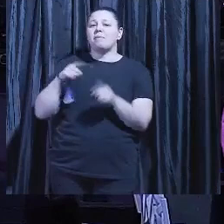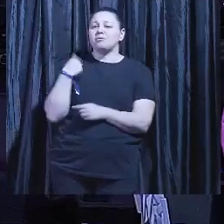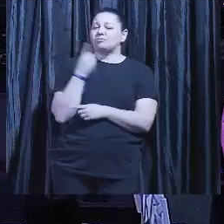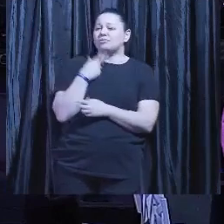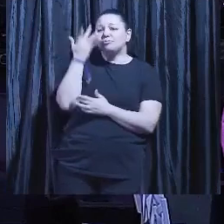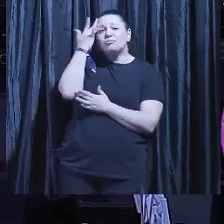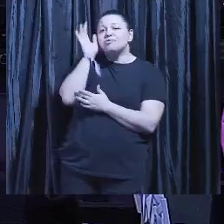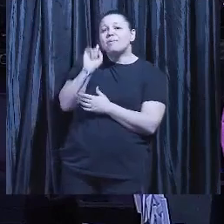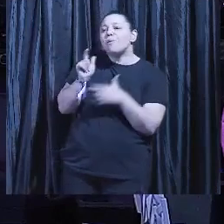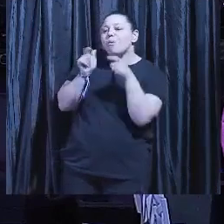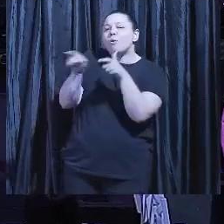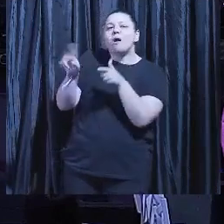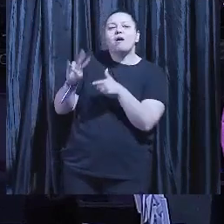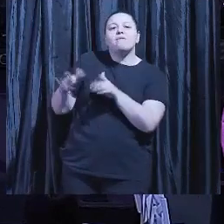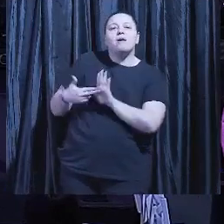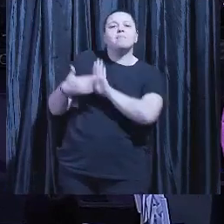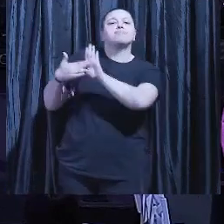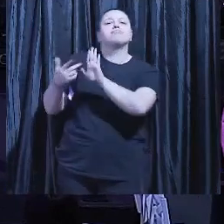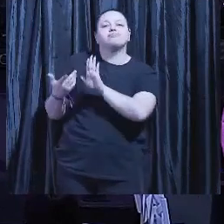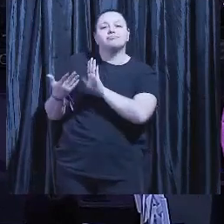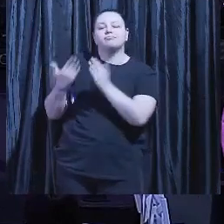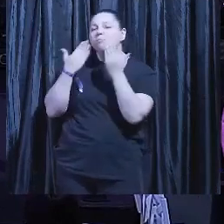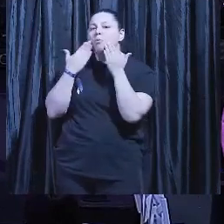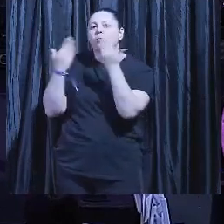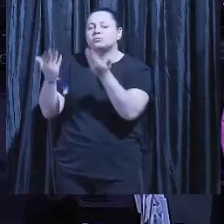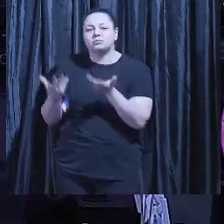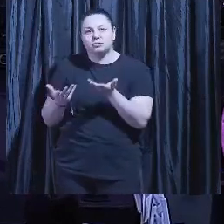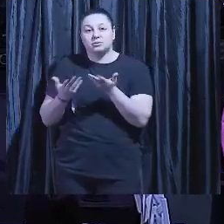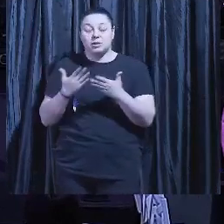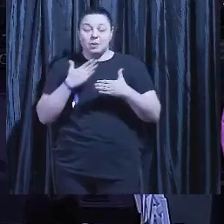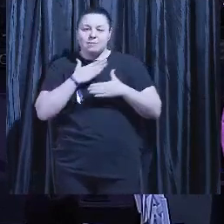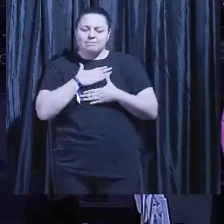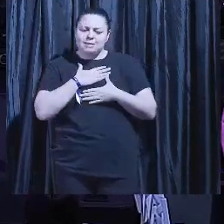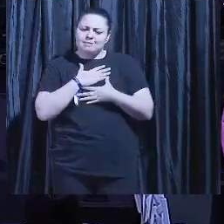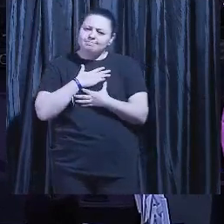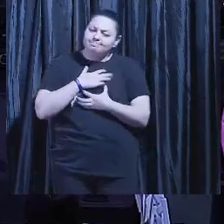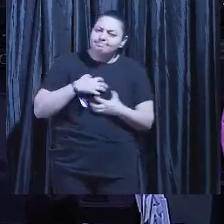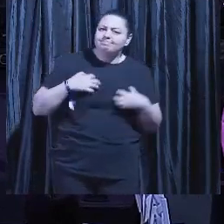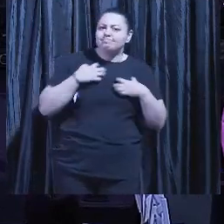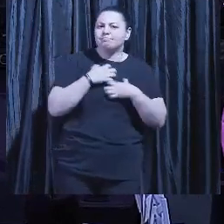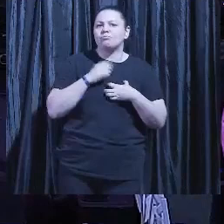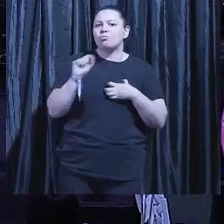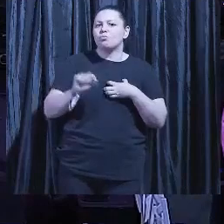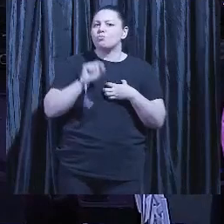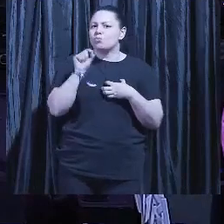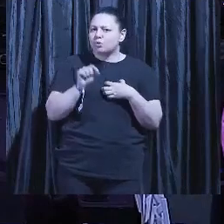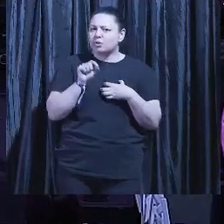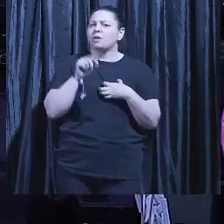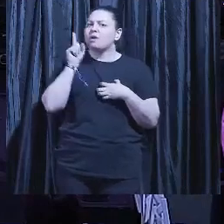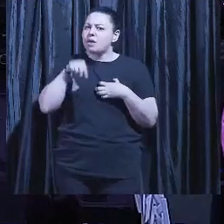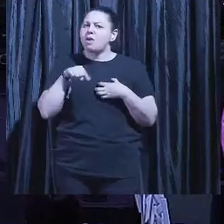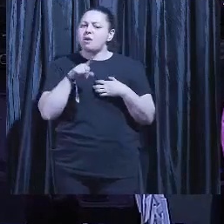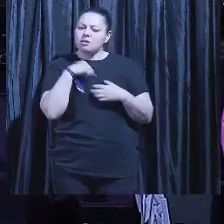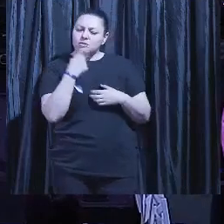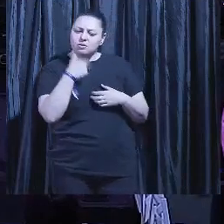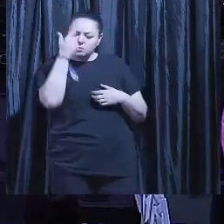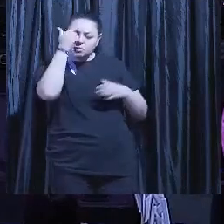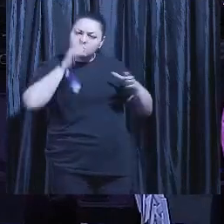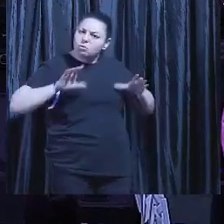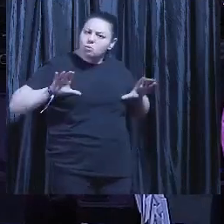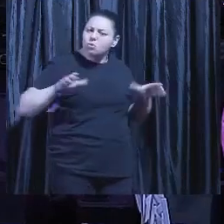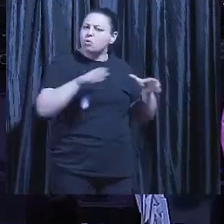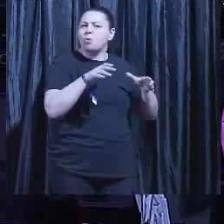história. Então, a minha inquietação foi de problematizar isso com os nossos.